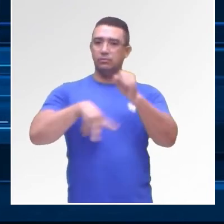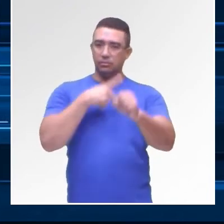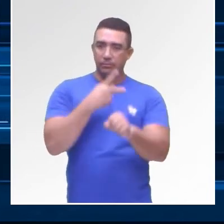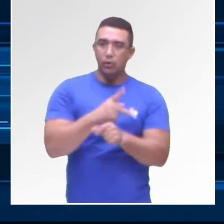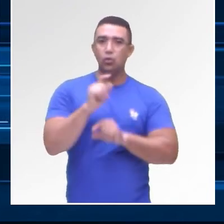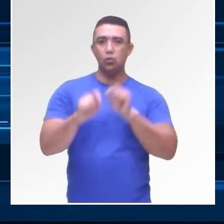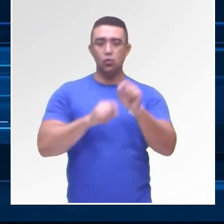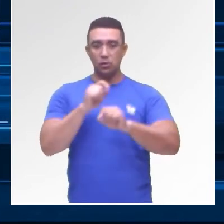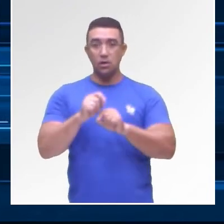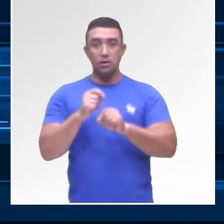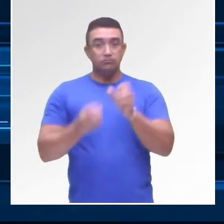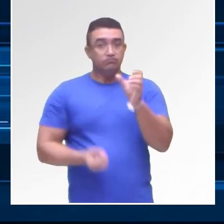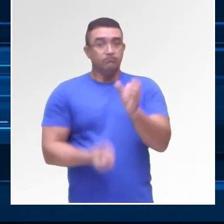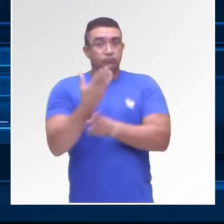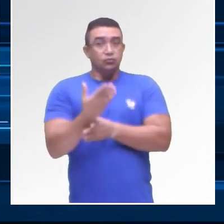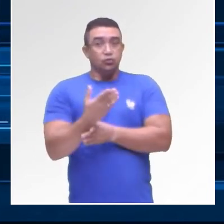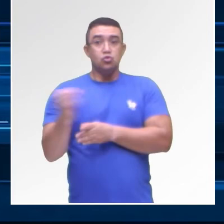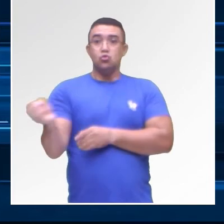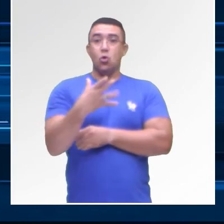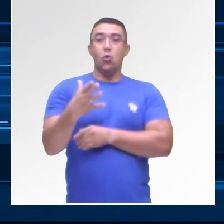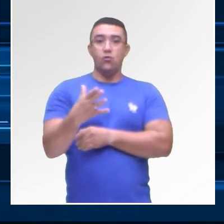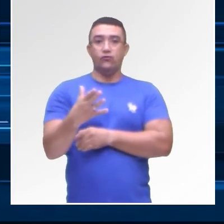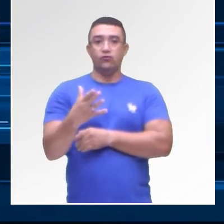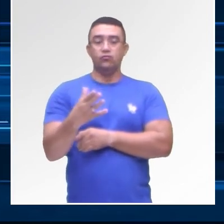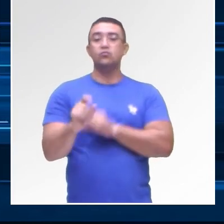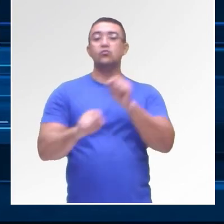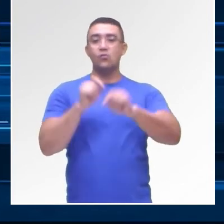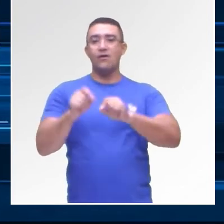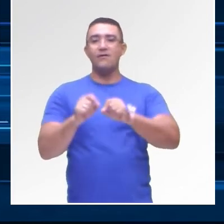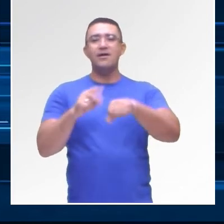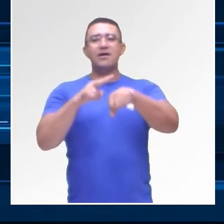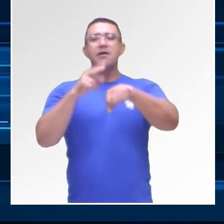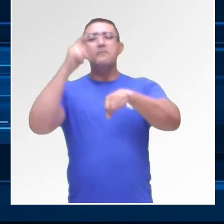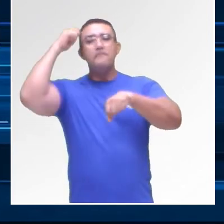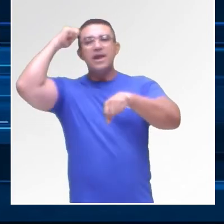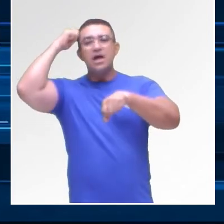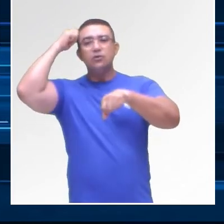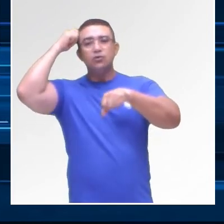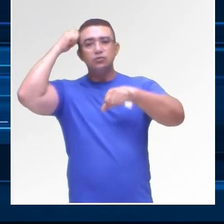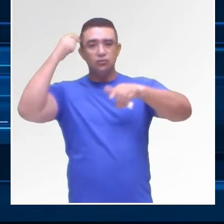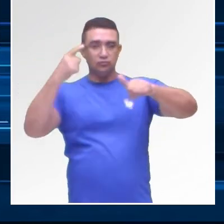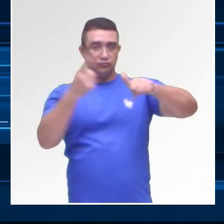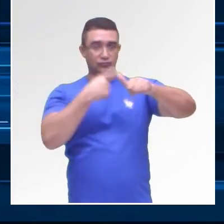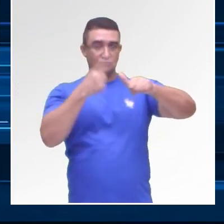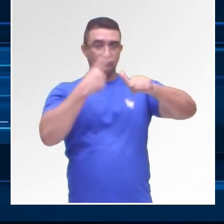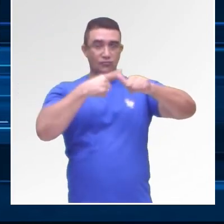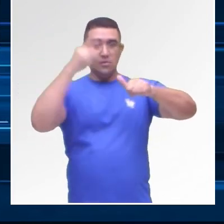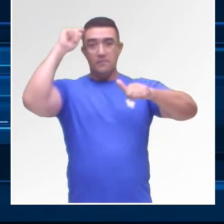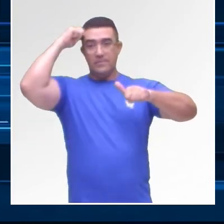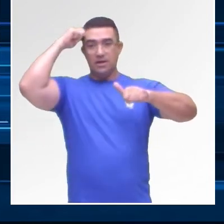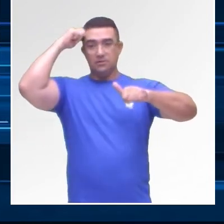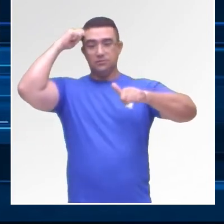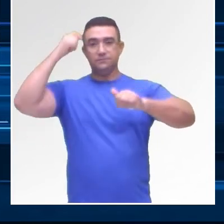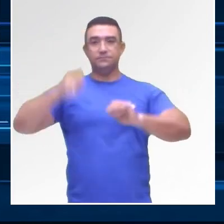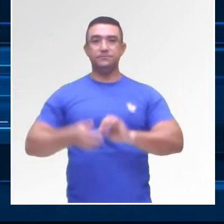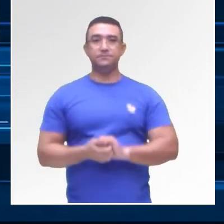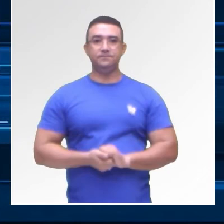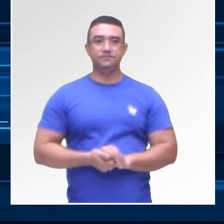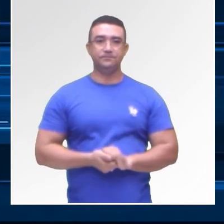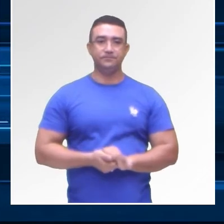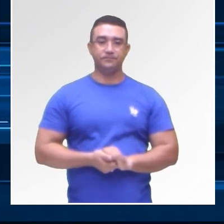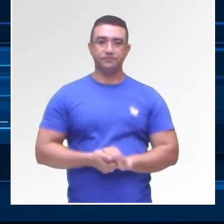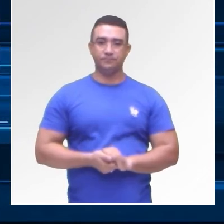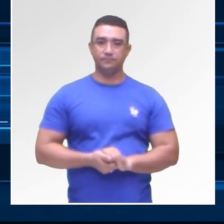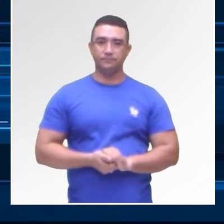é aquele lá do rollerblade, que está em preto. Então, ao invés de pares de